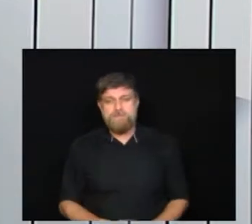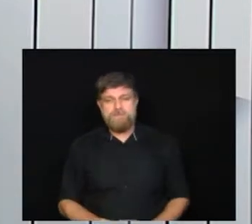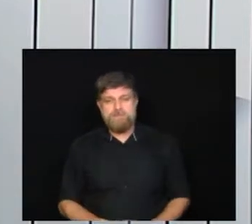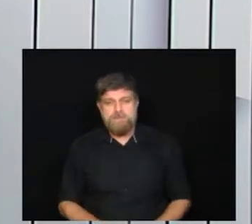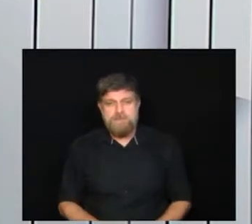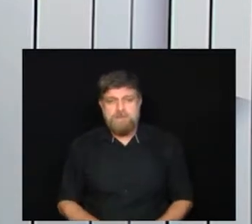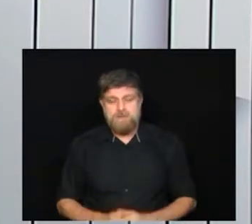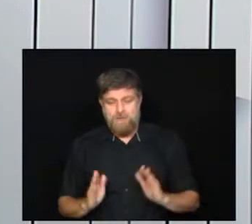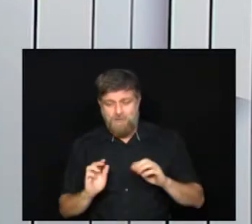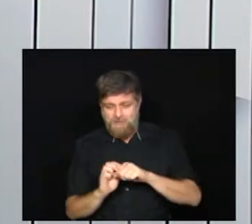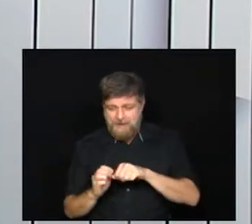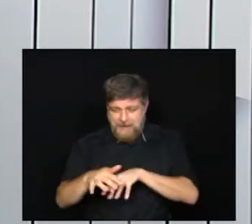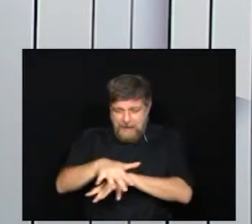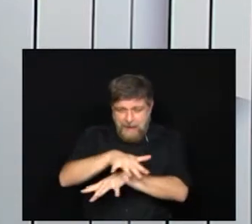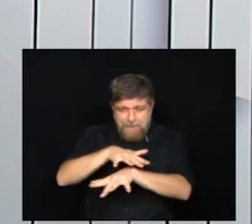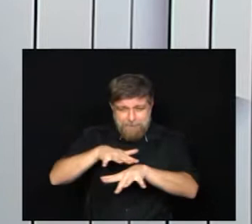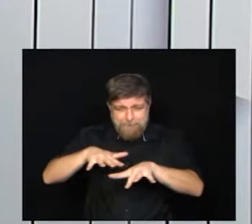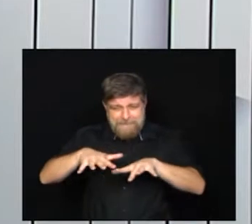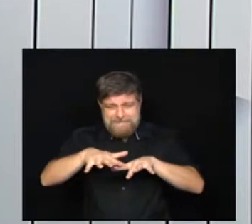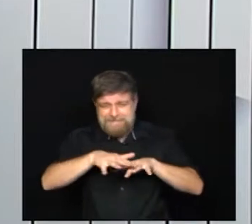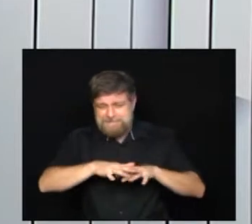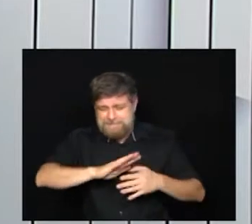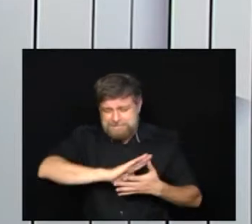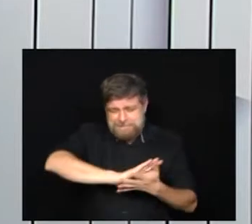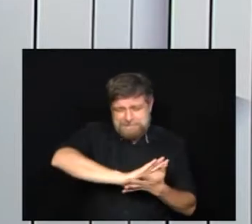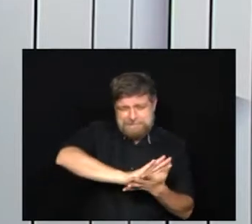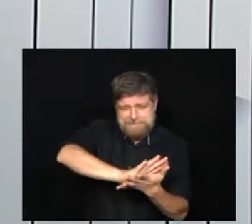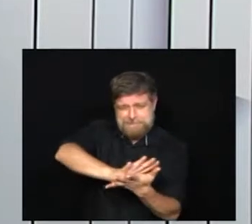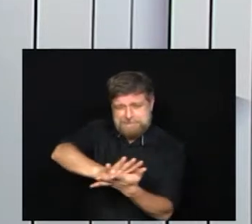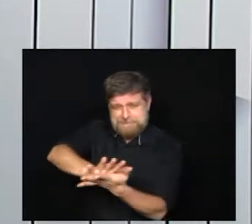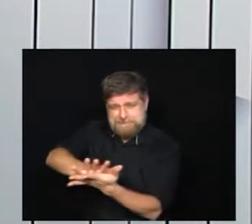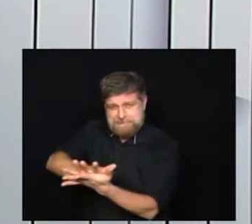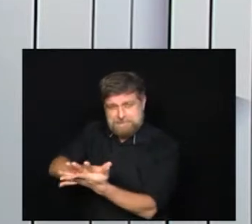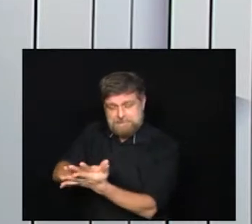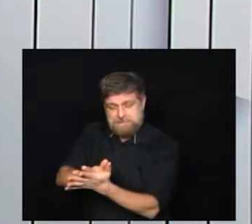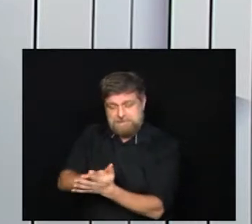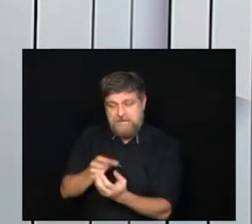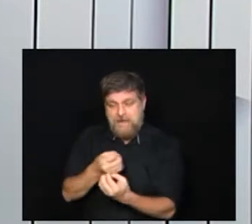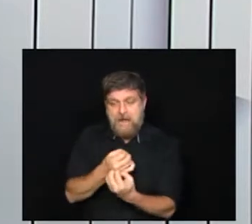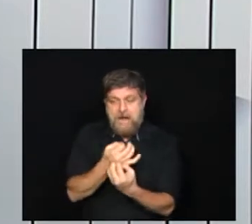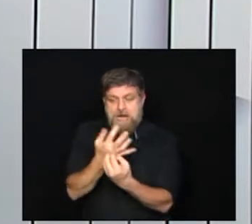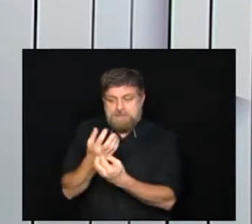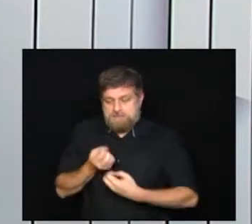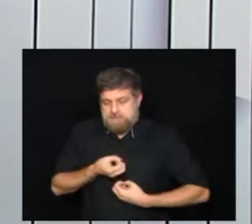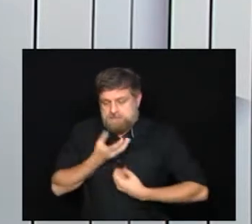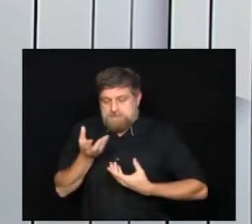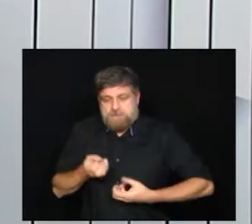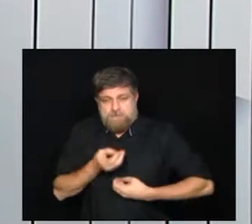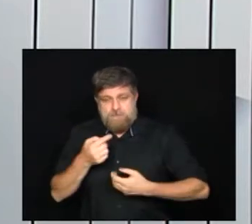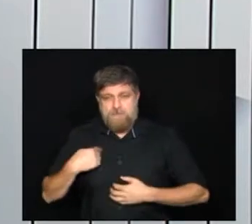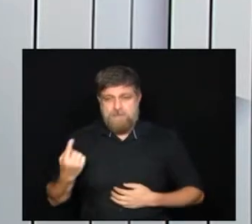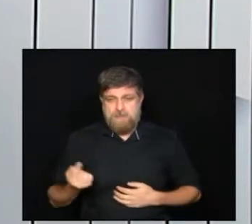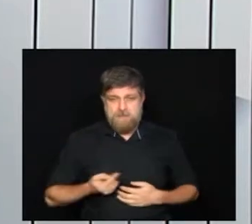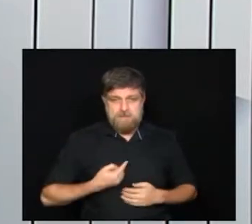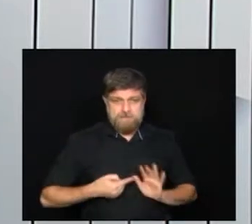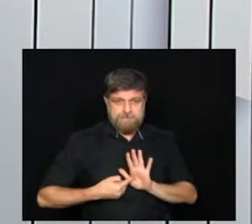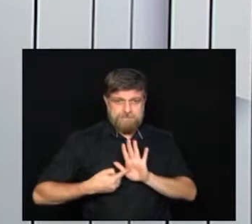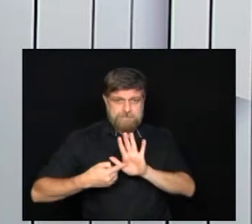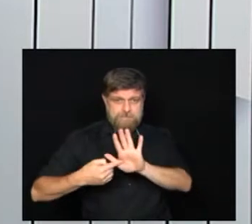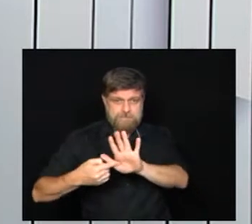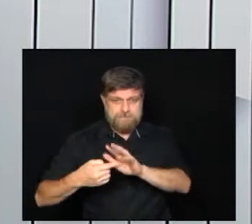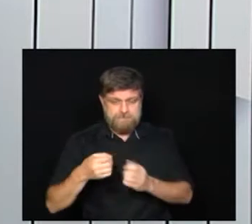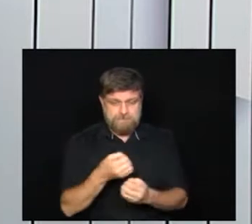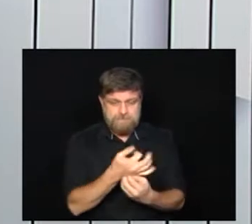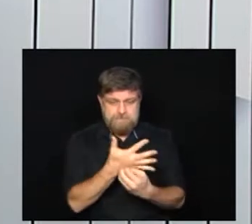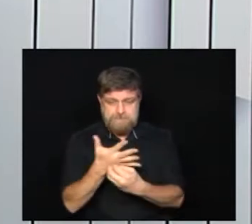mesmo com a pandemia afetando tanto as expressões artísticas, não dá para a gente não dizer que a arte